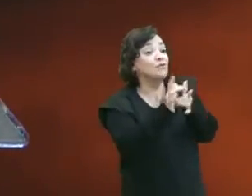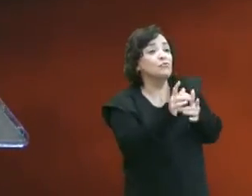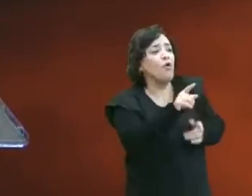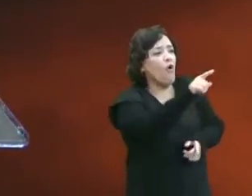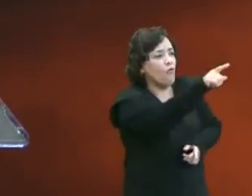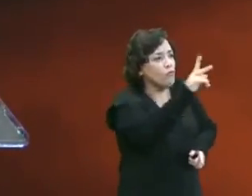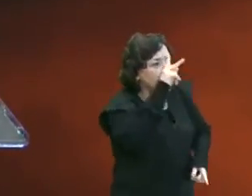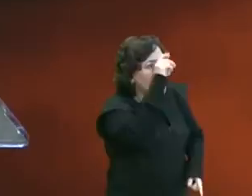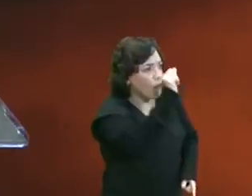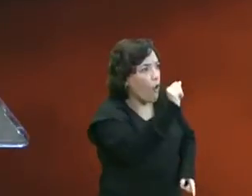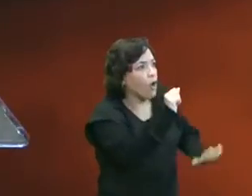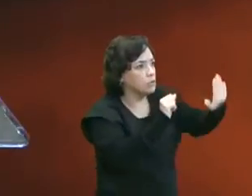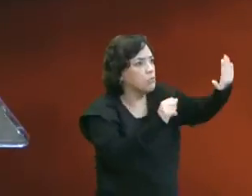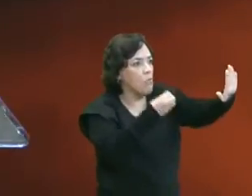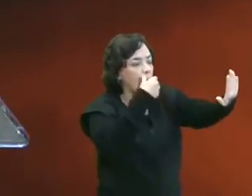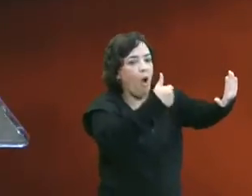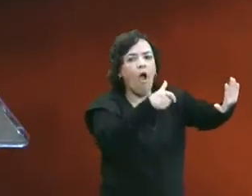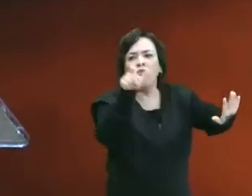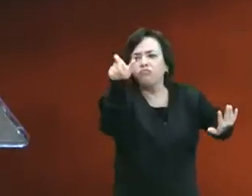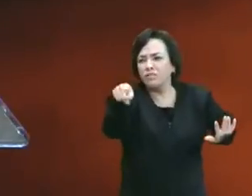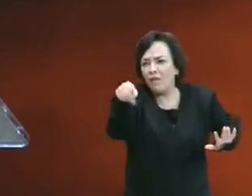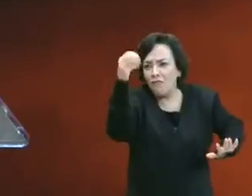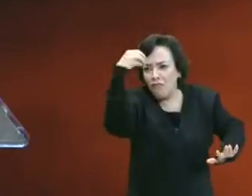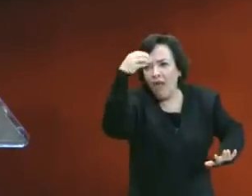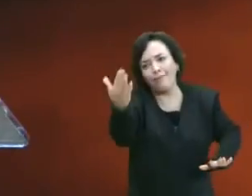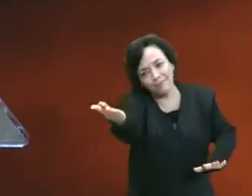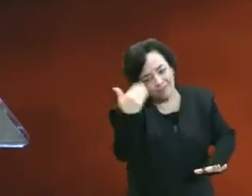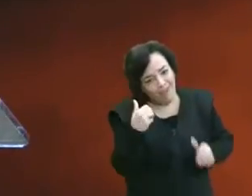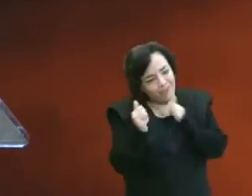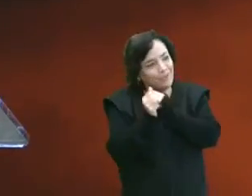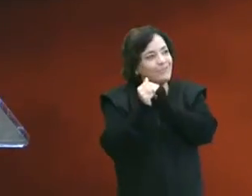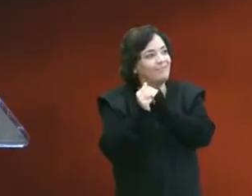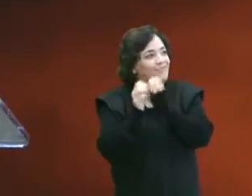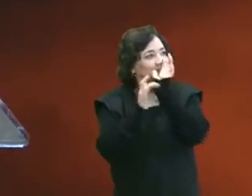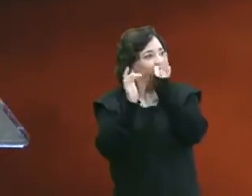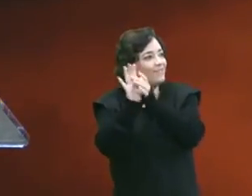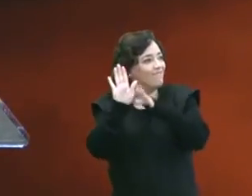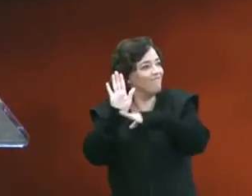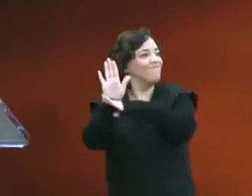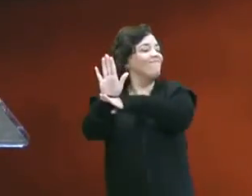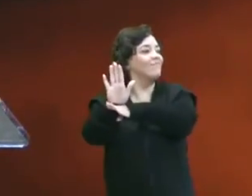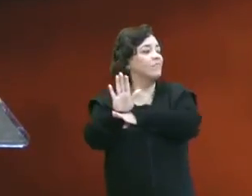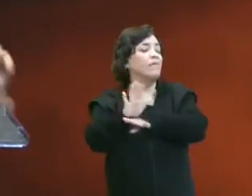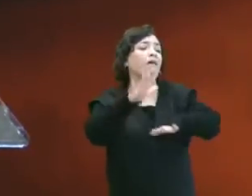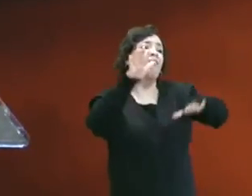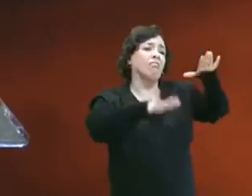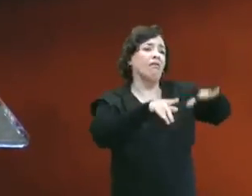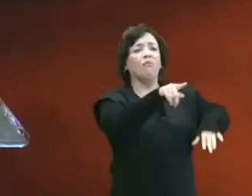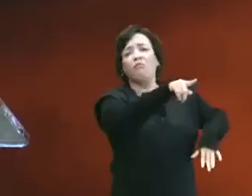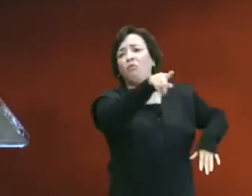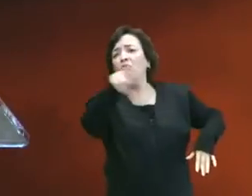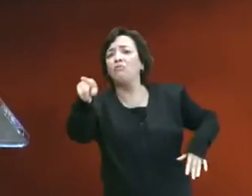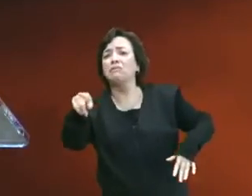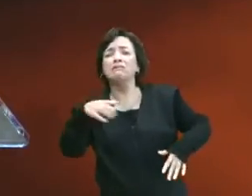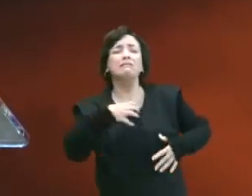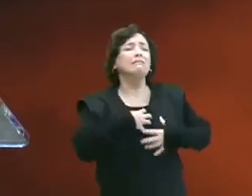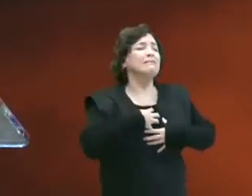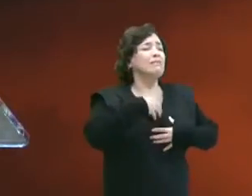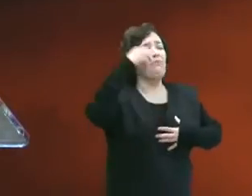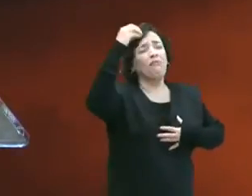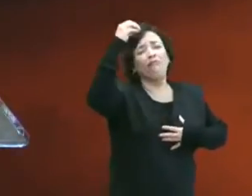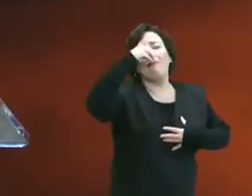aliviarei. E eu creio que talvez você chegou aqui nesta condição, se sentindo